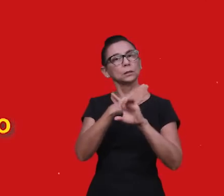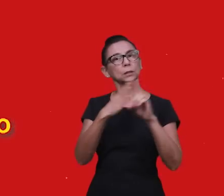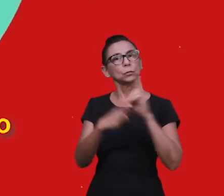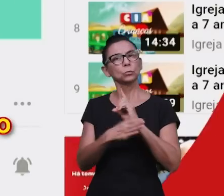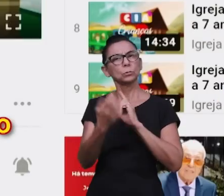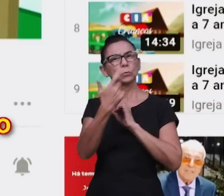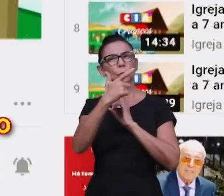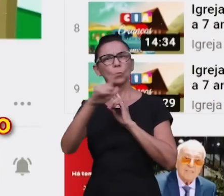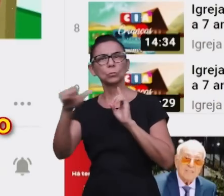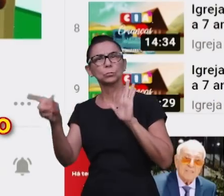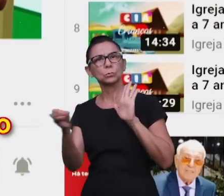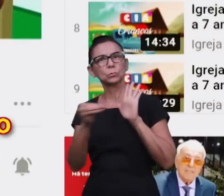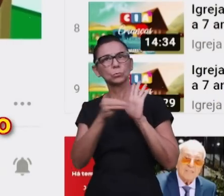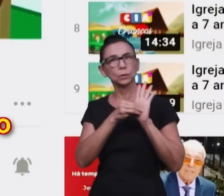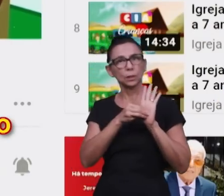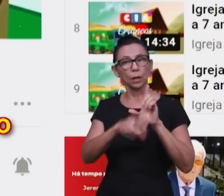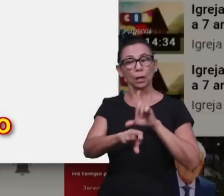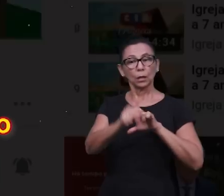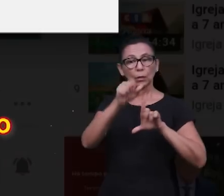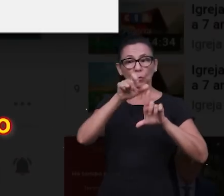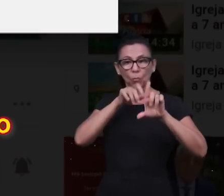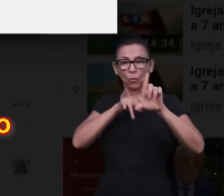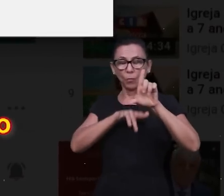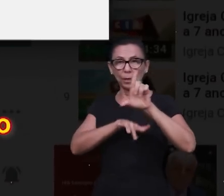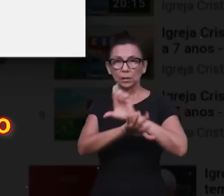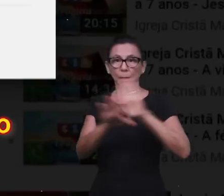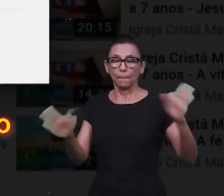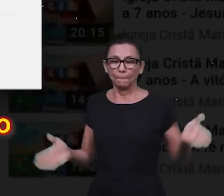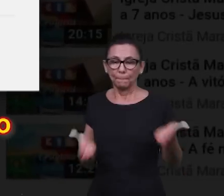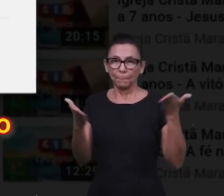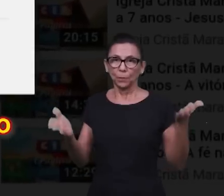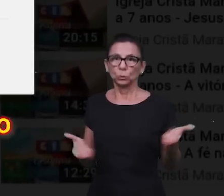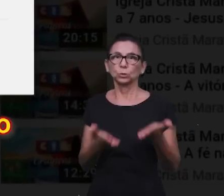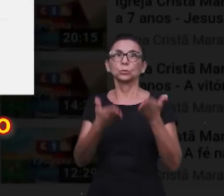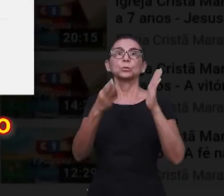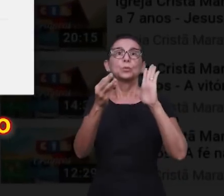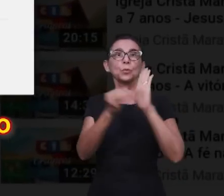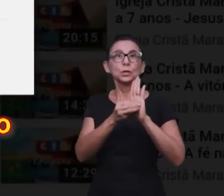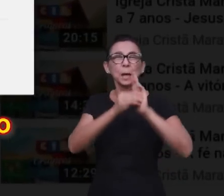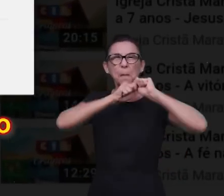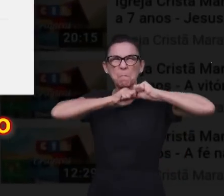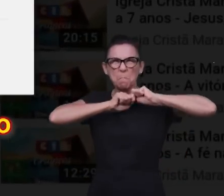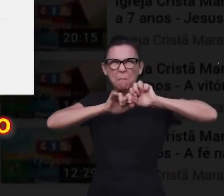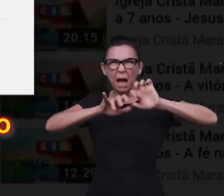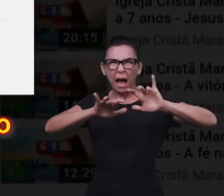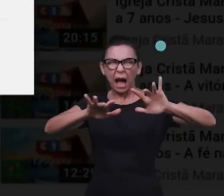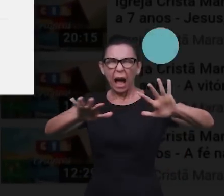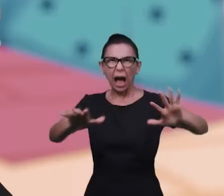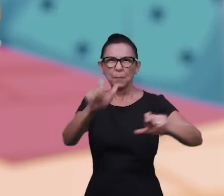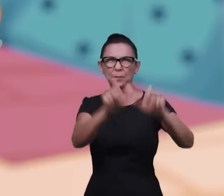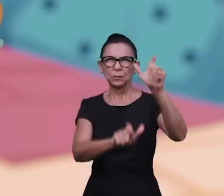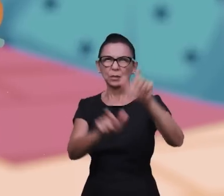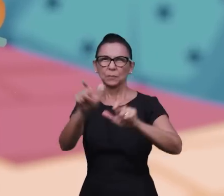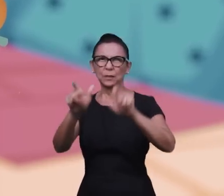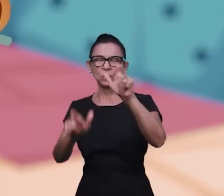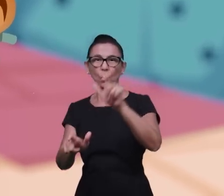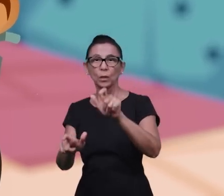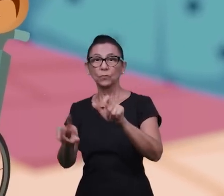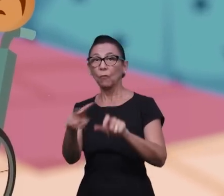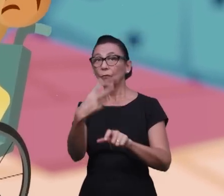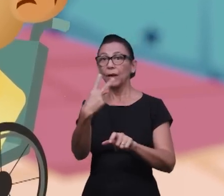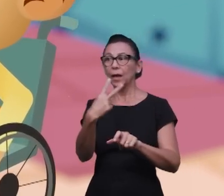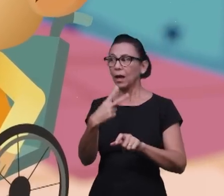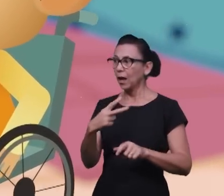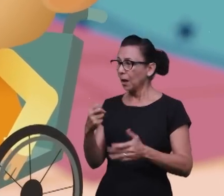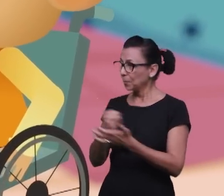Os compartilhamentos ajudam a impulsionar o conteúdo e alcançar milhares de vidas. Puxa, vou dar o